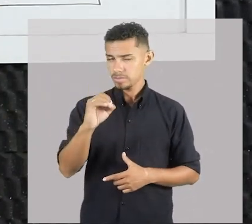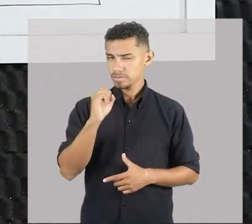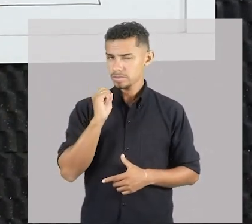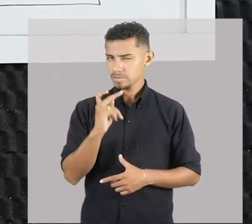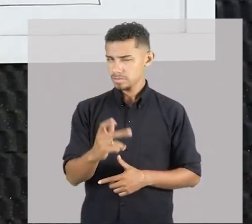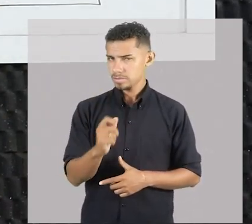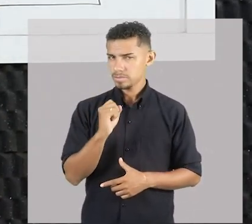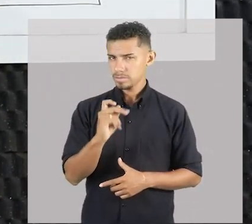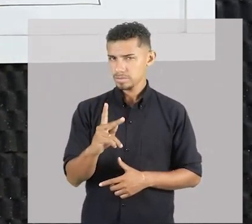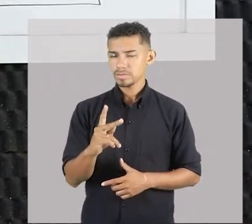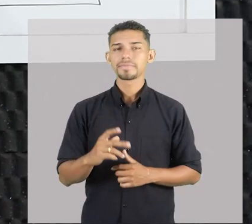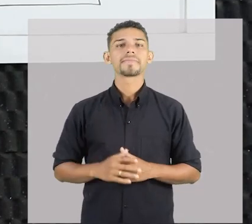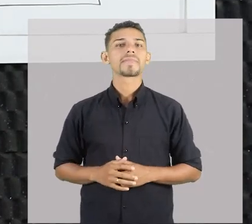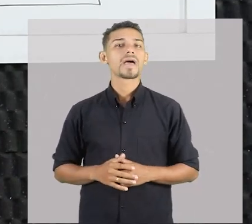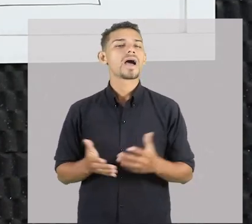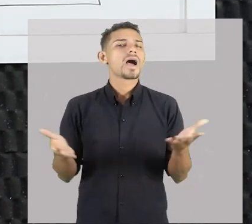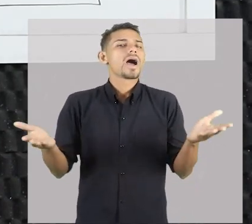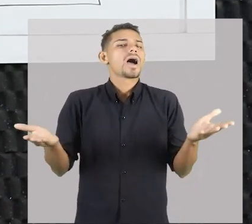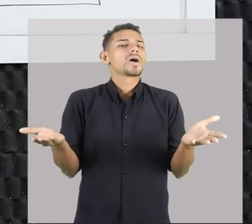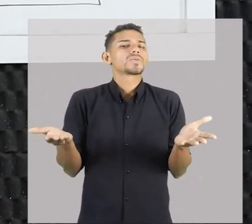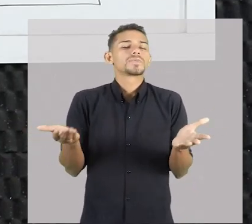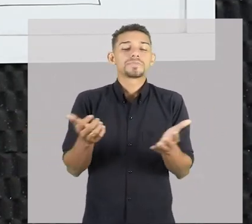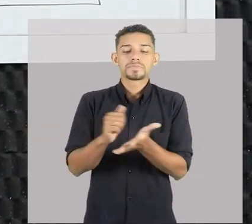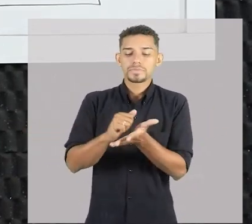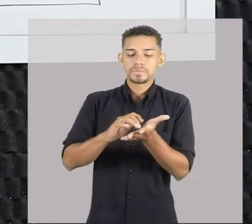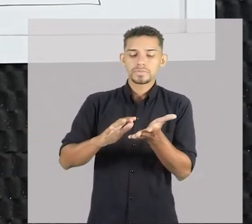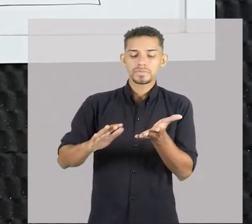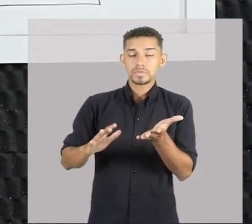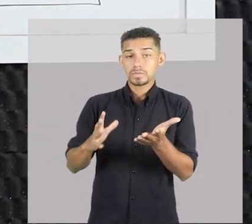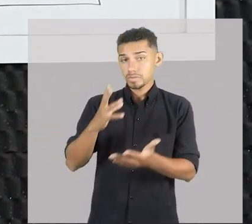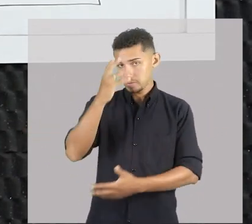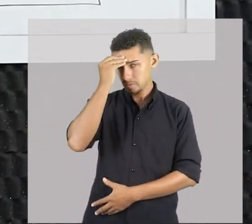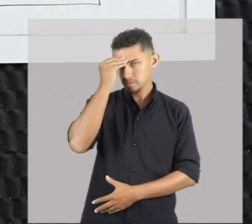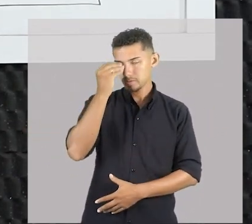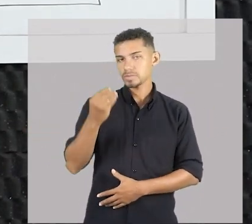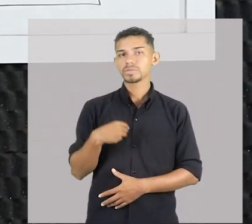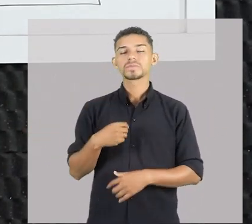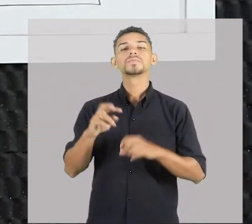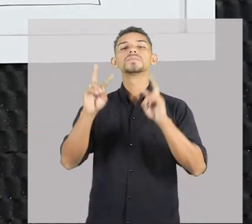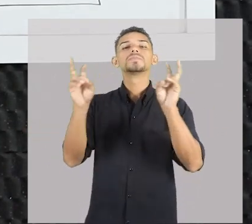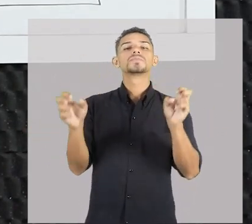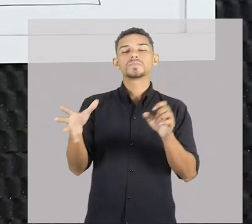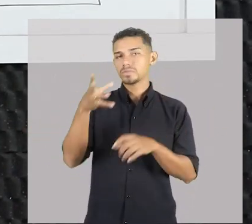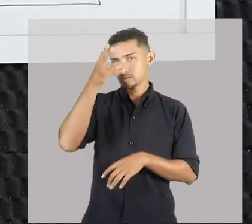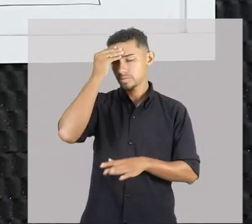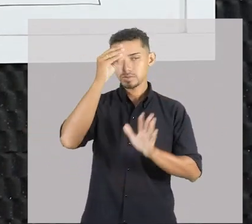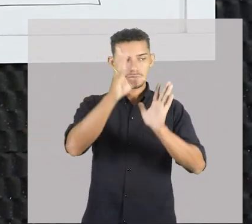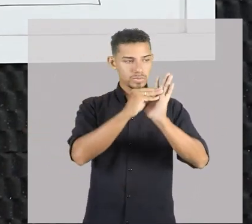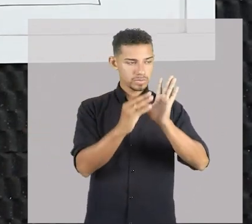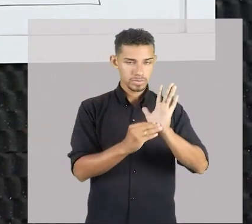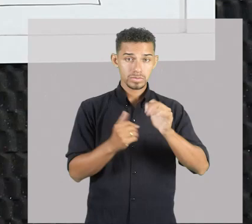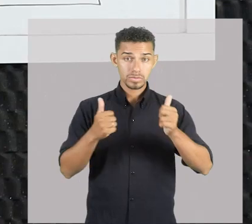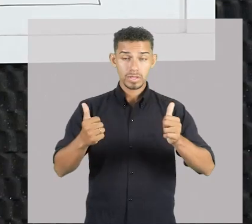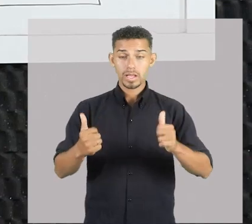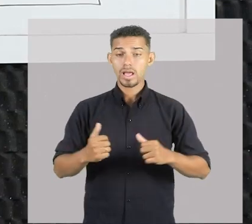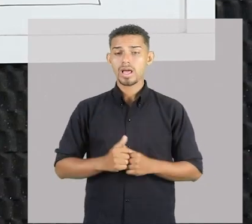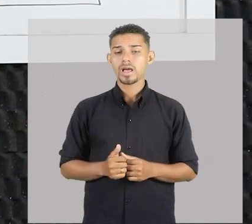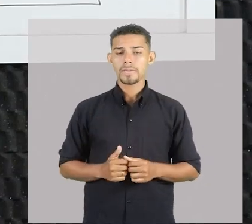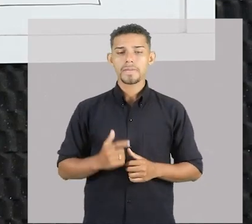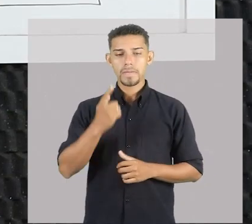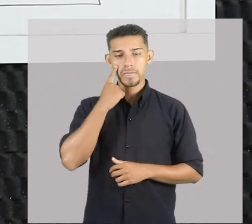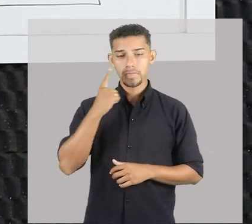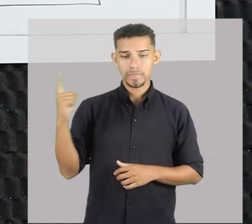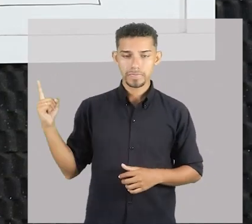Belezinha? Ok, agora a gente vai fazer exercício para poder fixar esse conteúdo, tá? Então vamos aqui para os